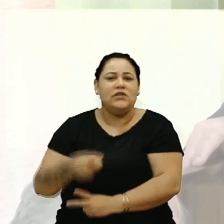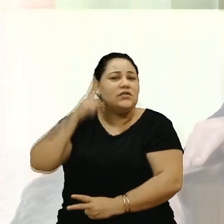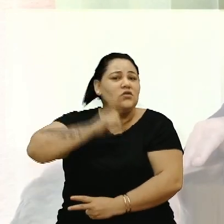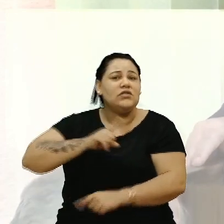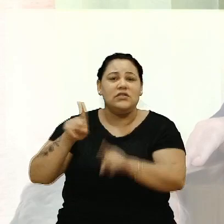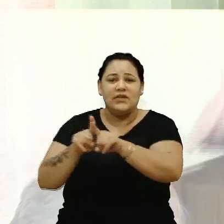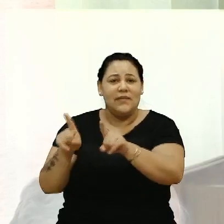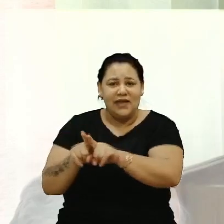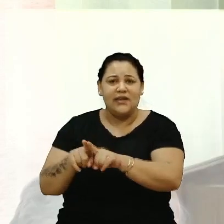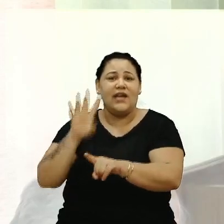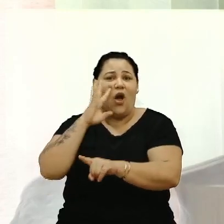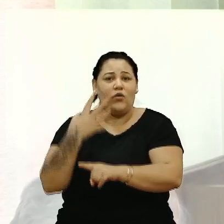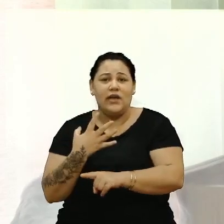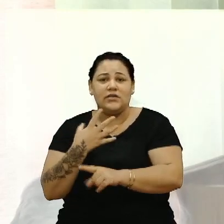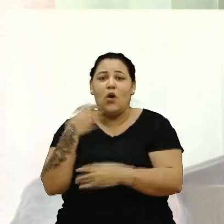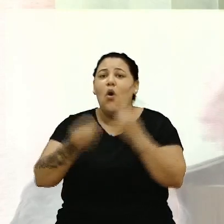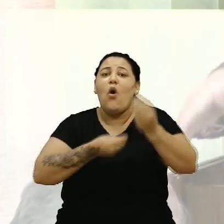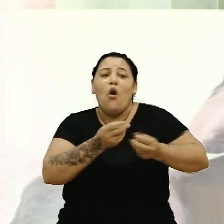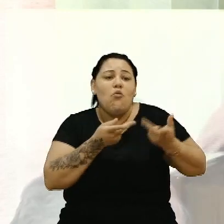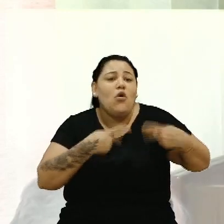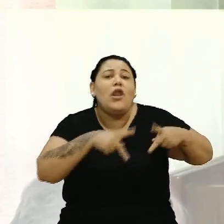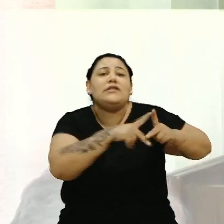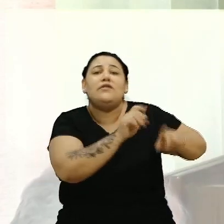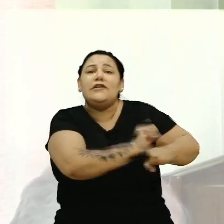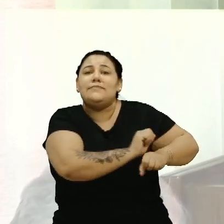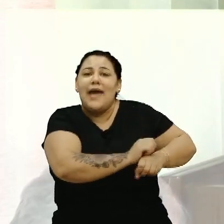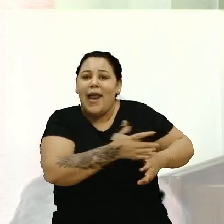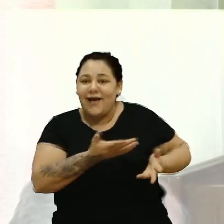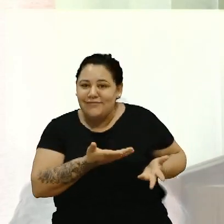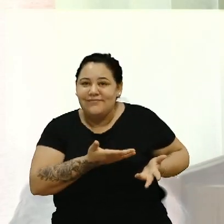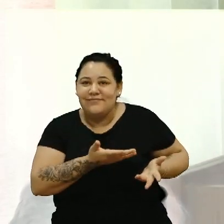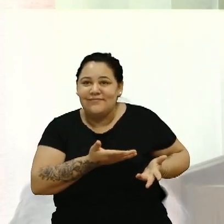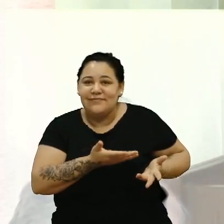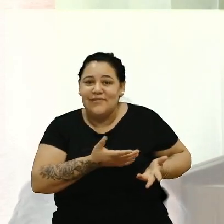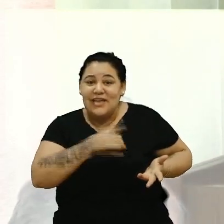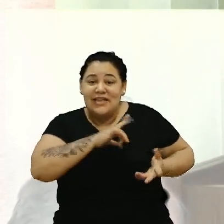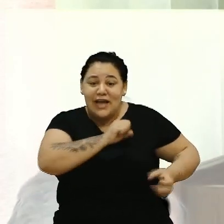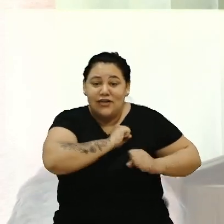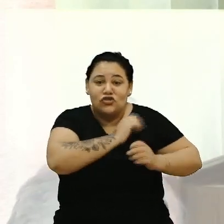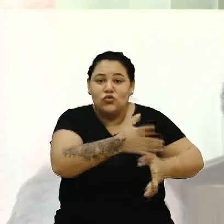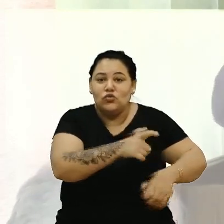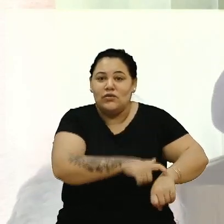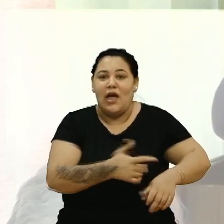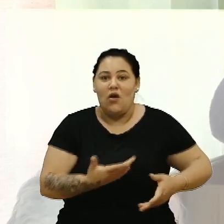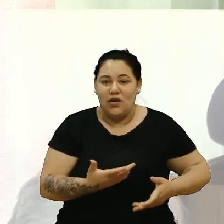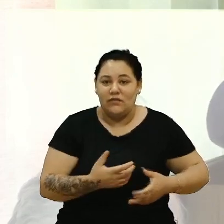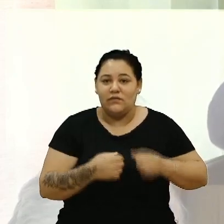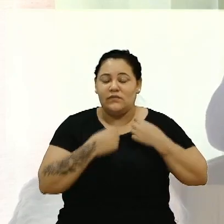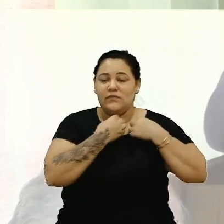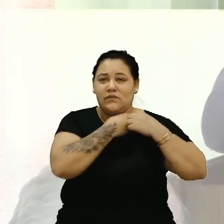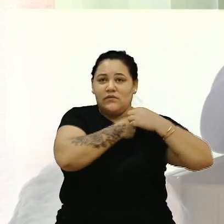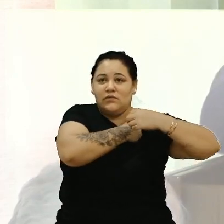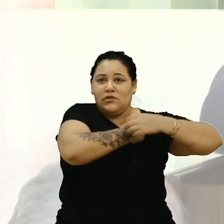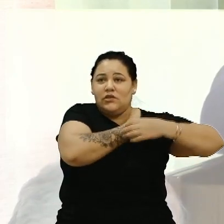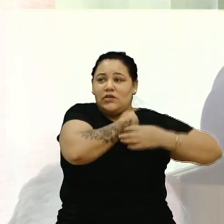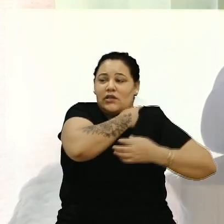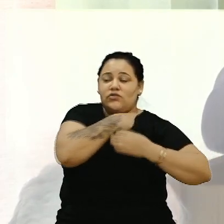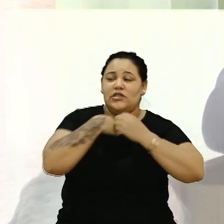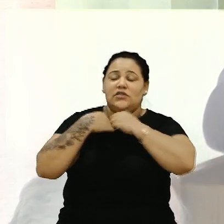Norte, como a população vai agir neste momento. O meu tempo